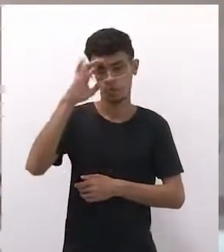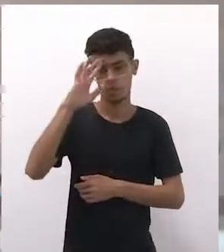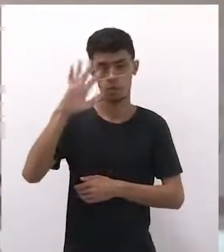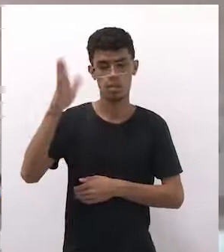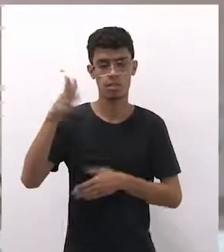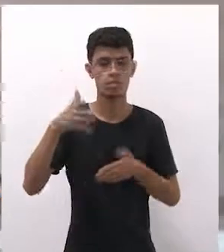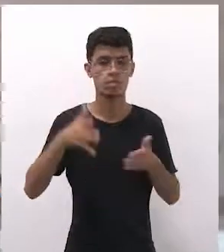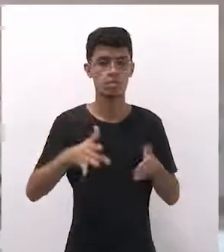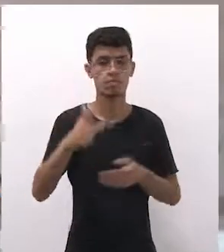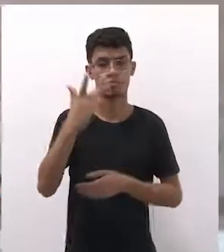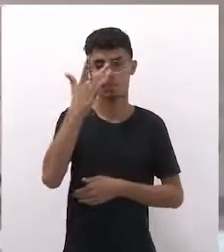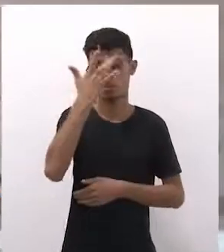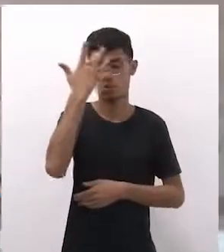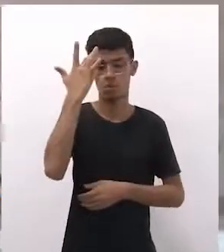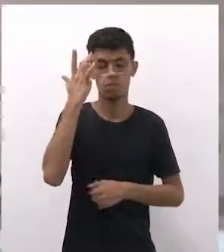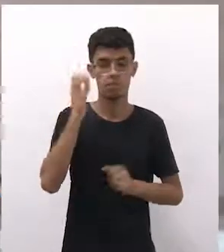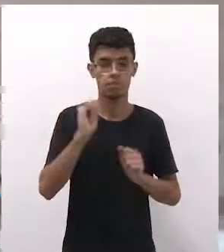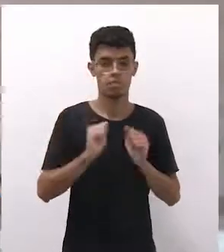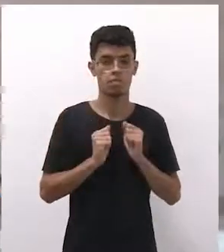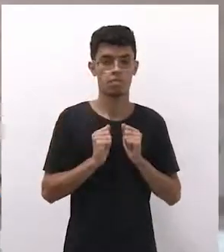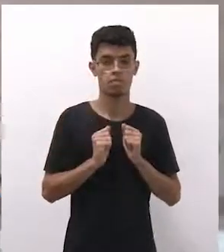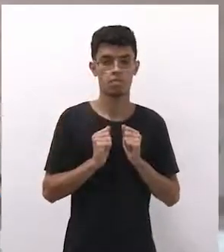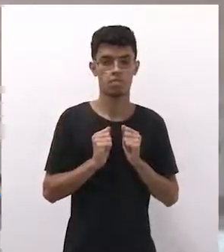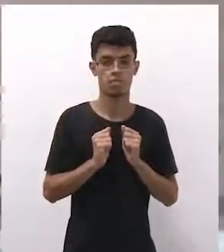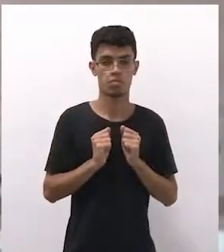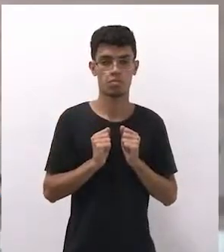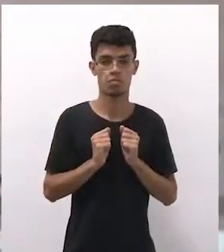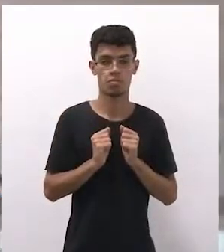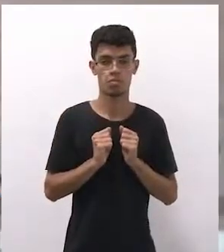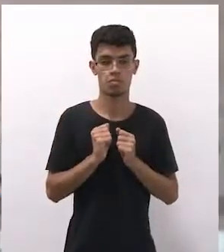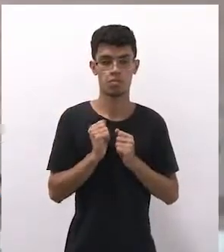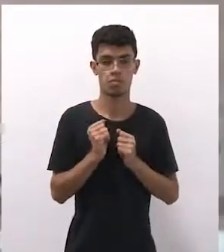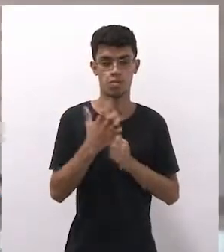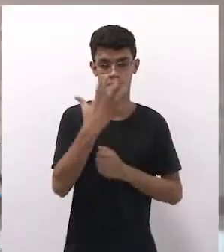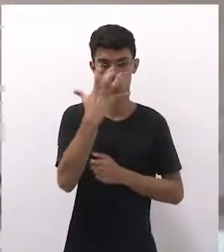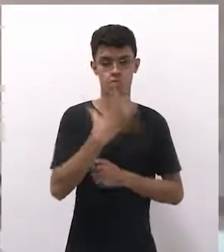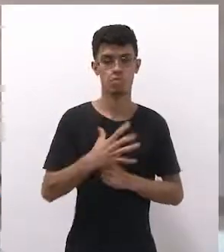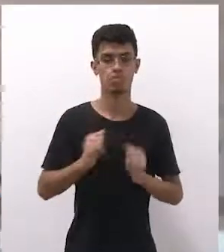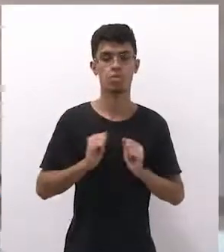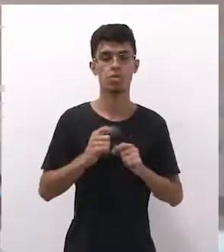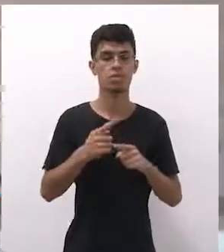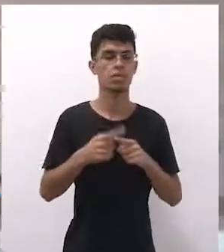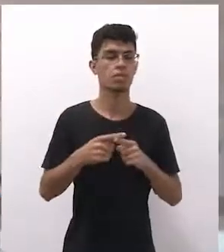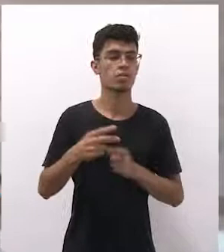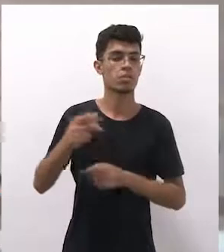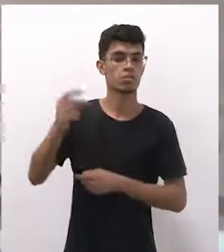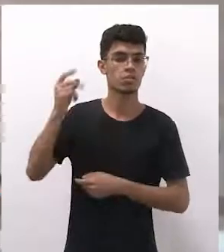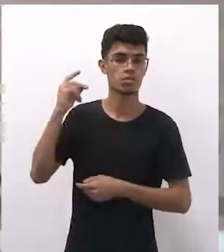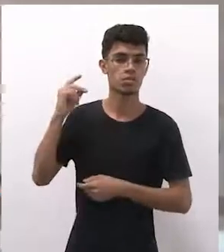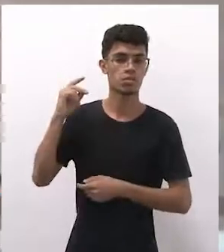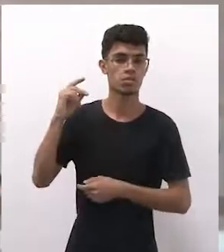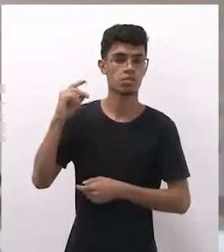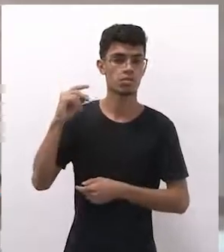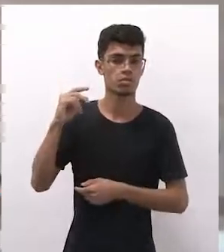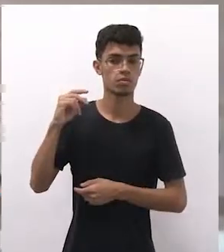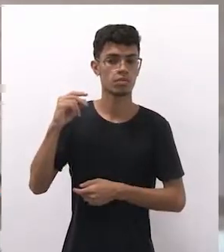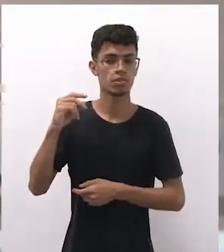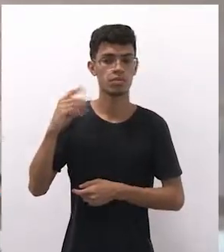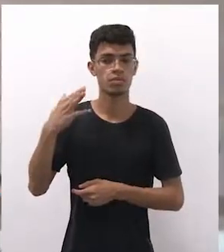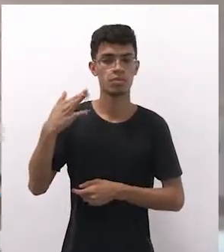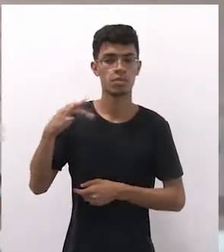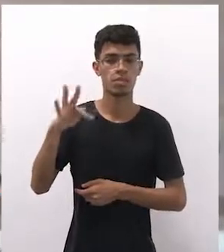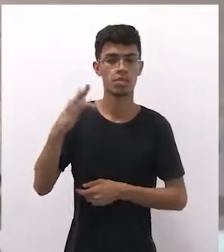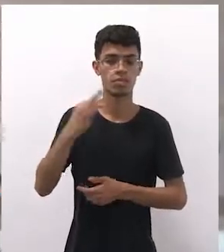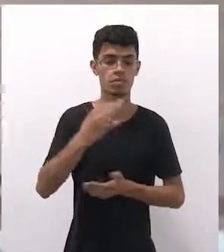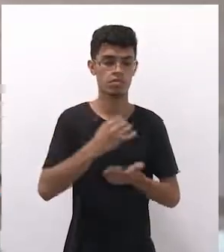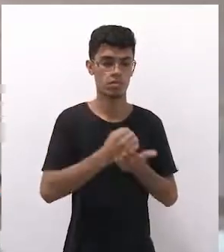pessoa muito mais dura, muito mais carrancuda, muito mais fria por esse meu passado, né? Então, são feridas que